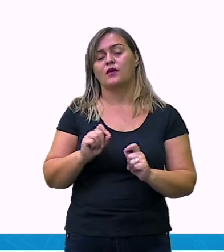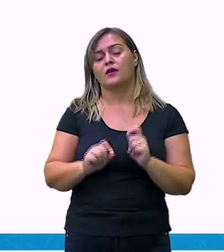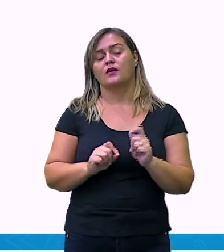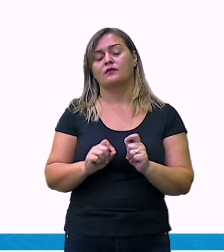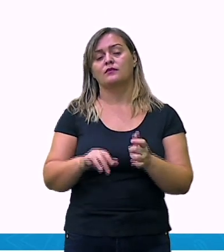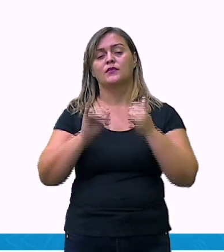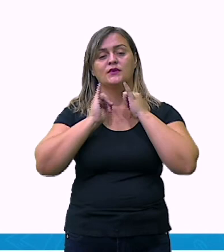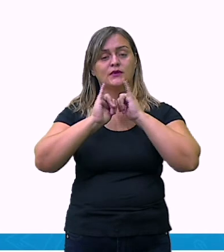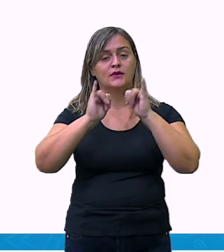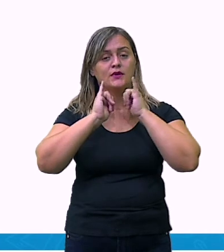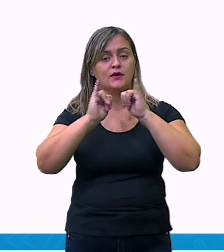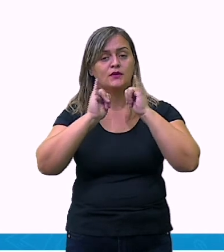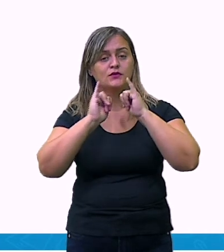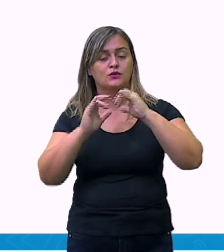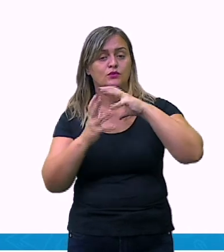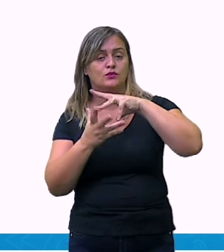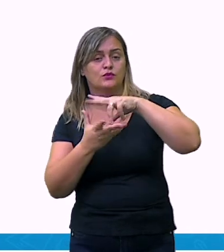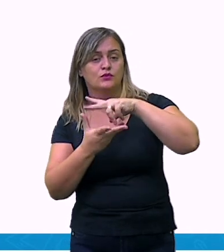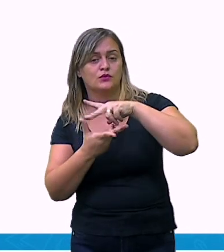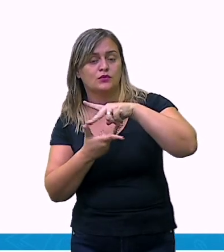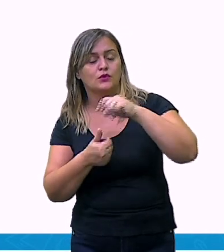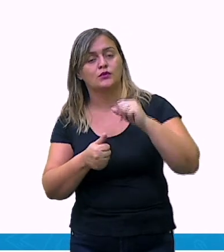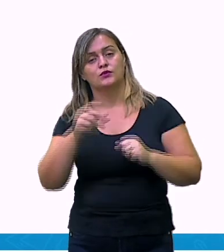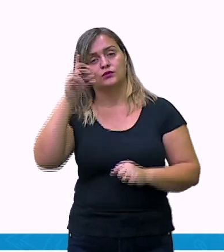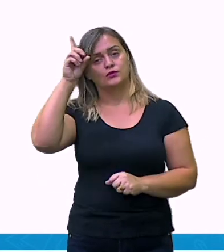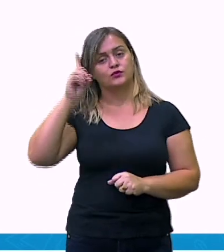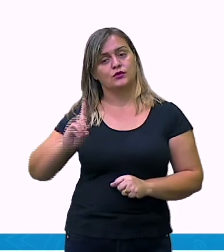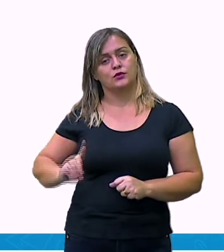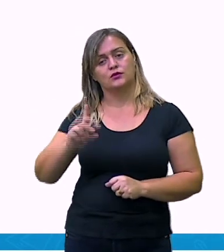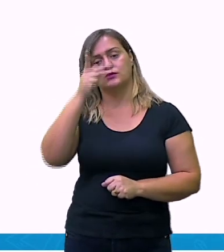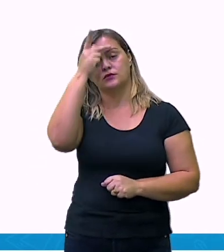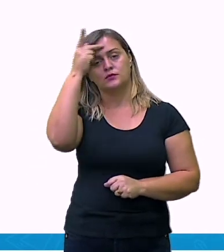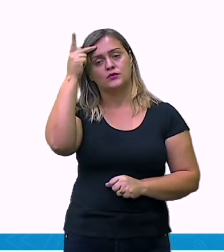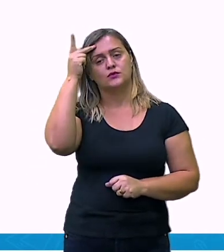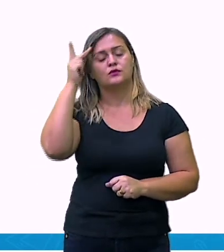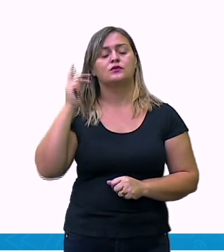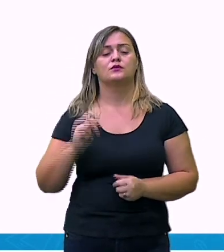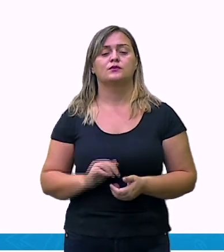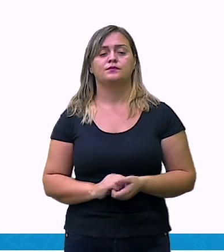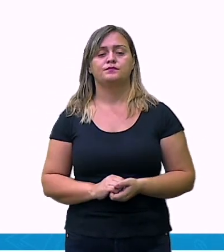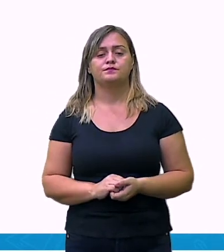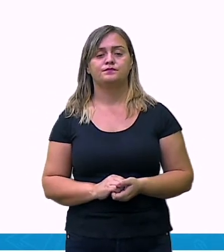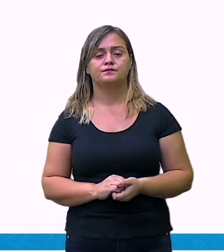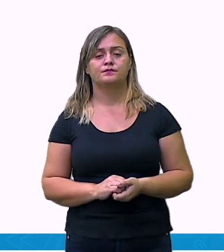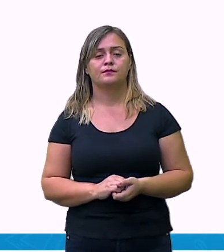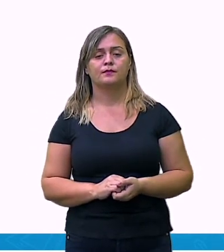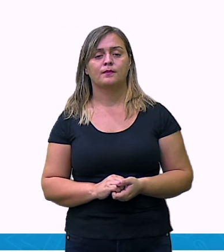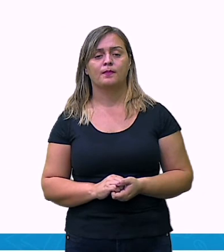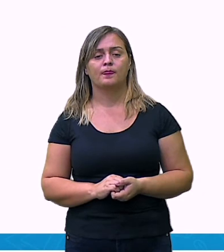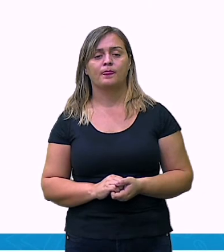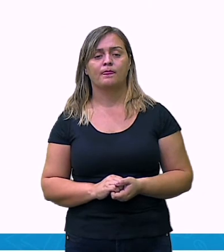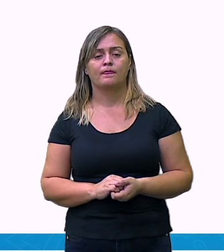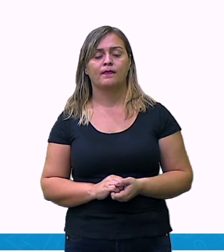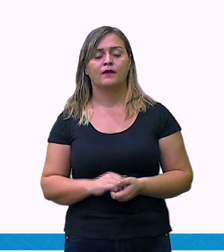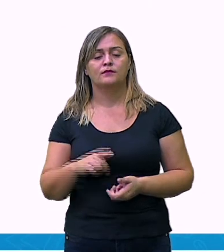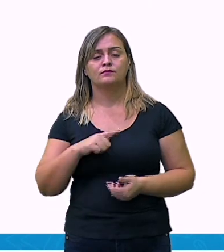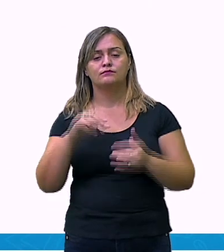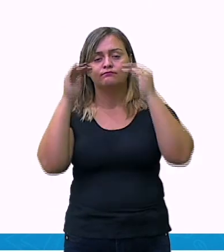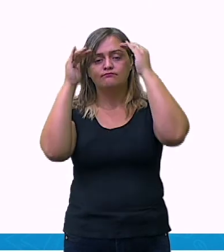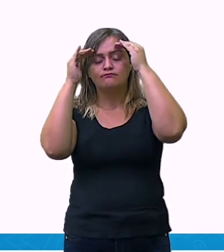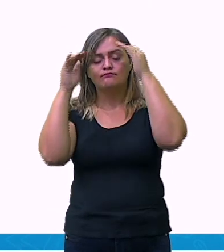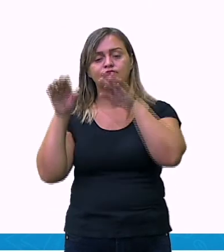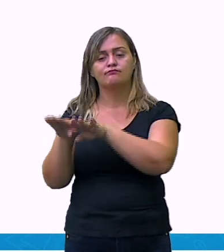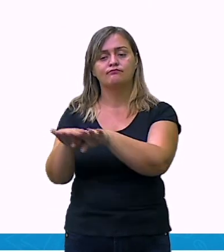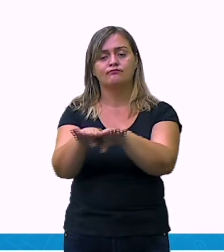Declaração Universal dos Direitos Humanos. Ser tratado com igualdade pela